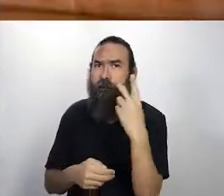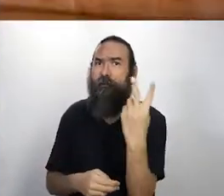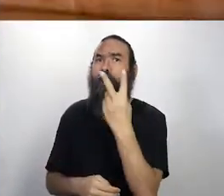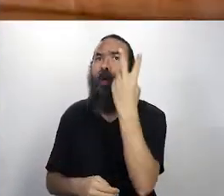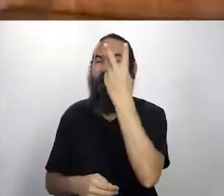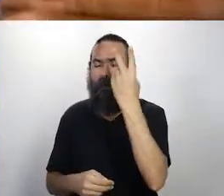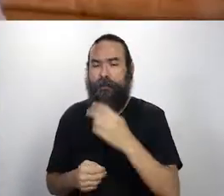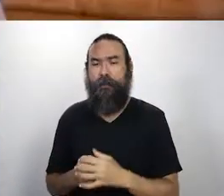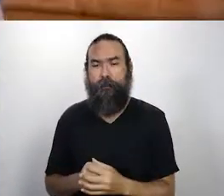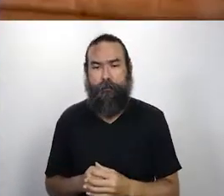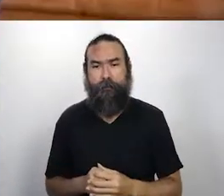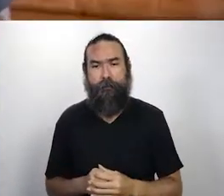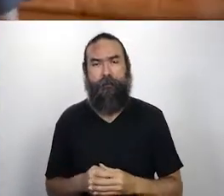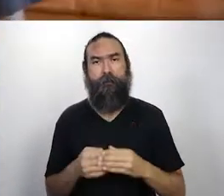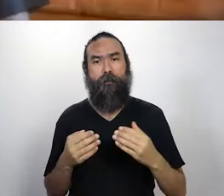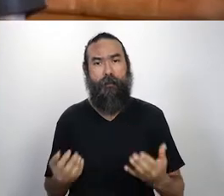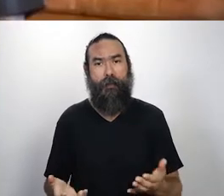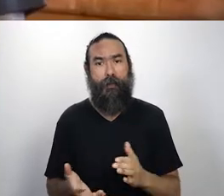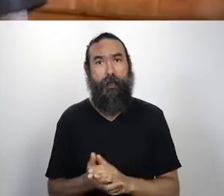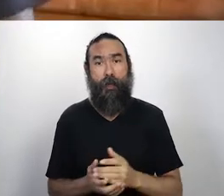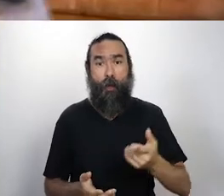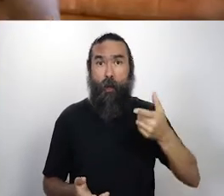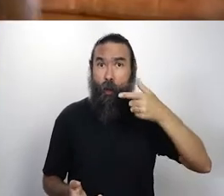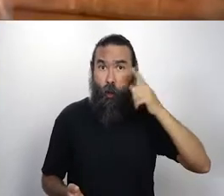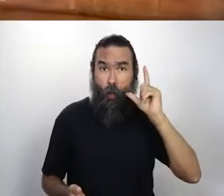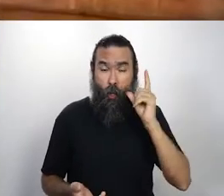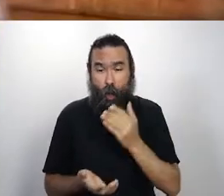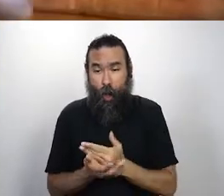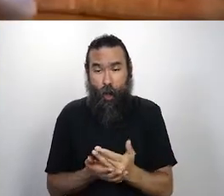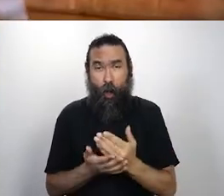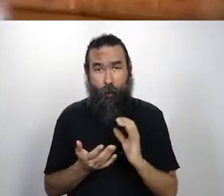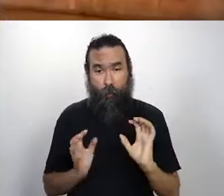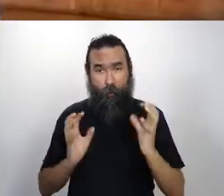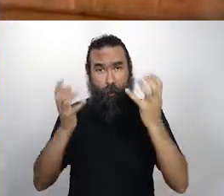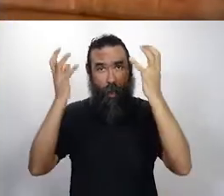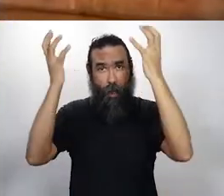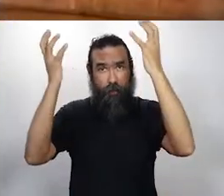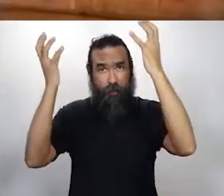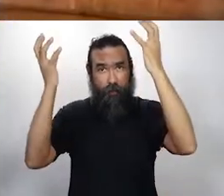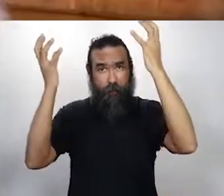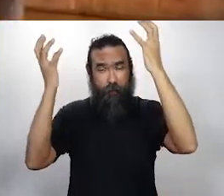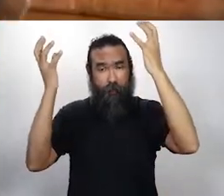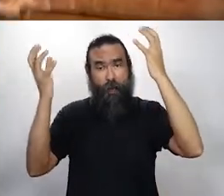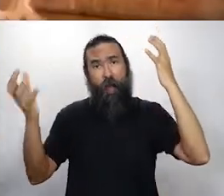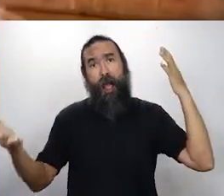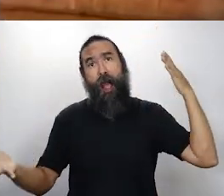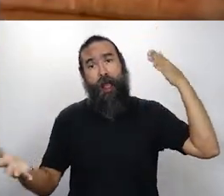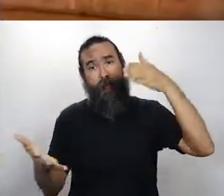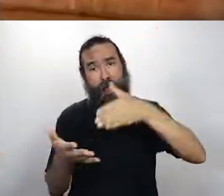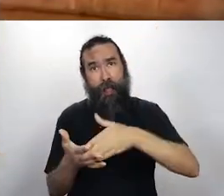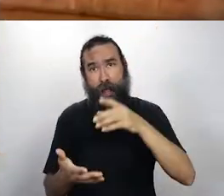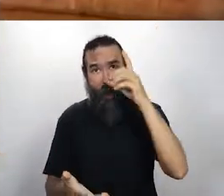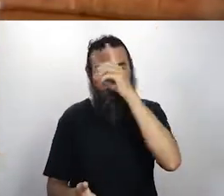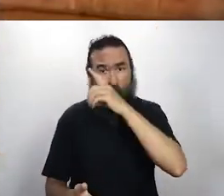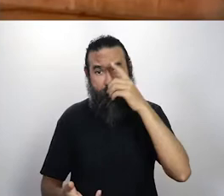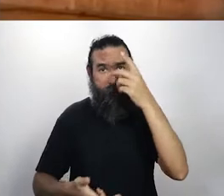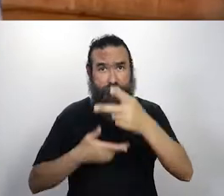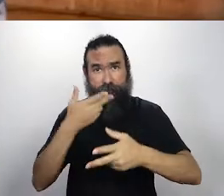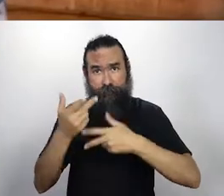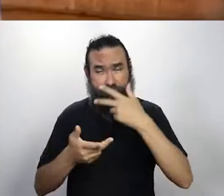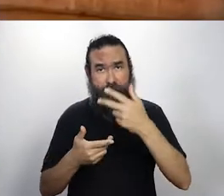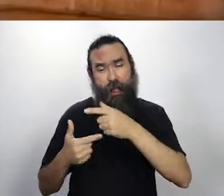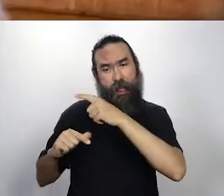isso aí, Narelle. Então, a gente vai começar a homenagear ontem, né? A gente vai dar sequência, vai até domingo, que é super importante a gente manter a tradição